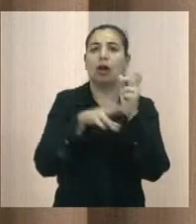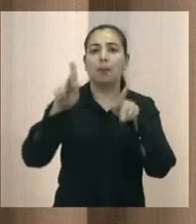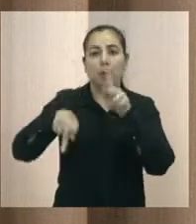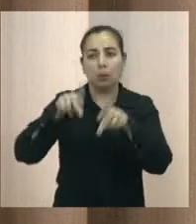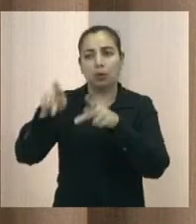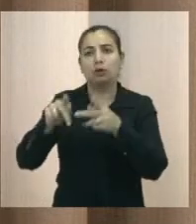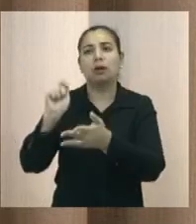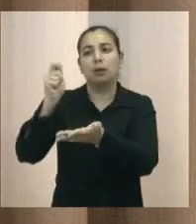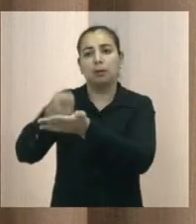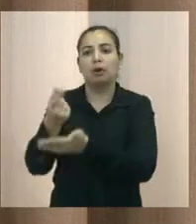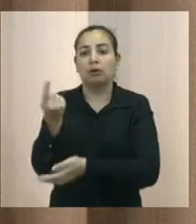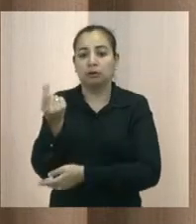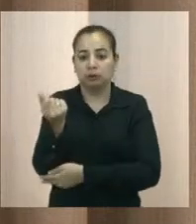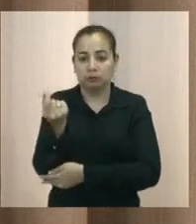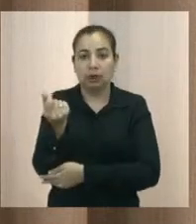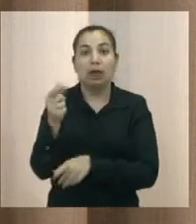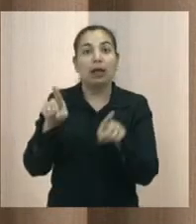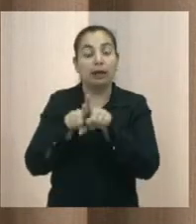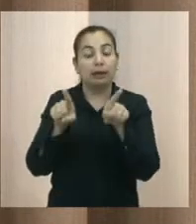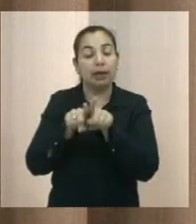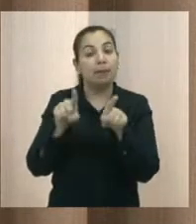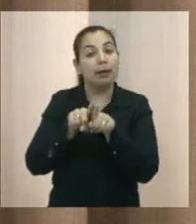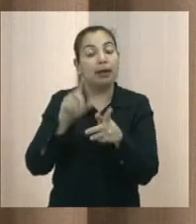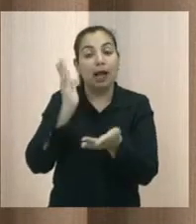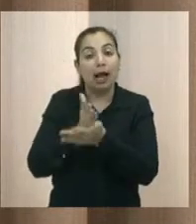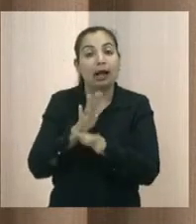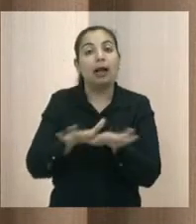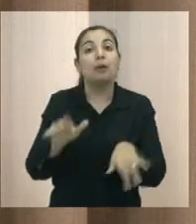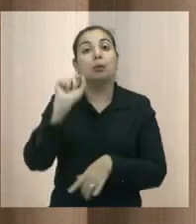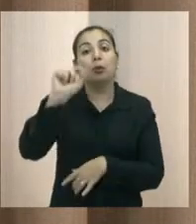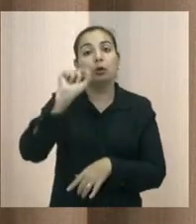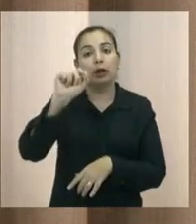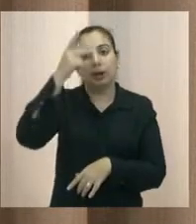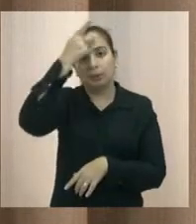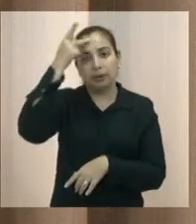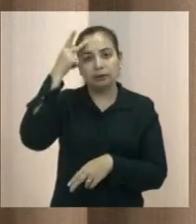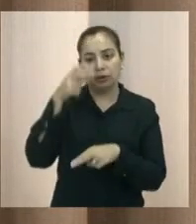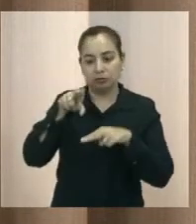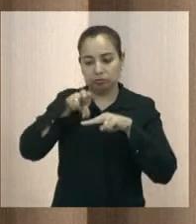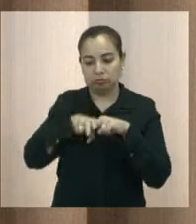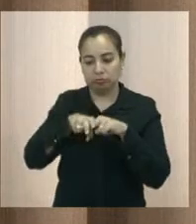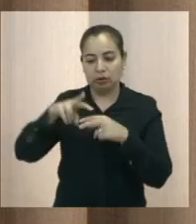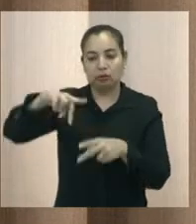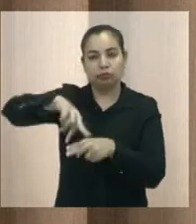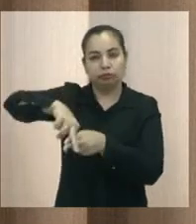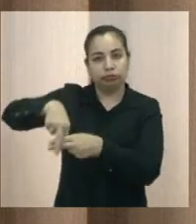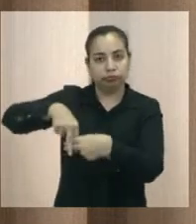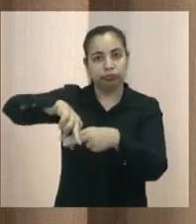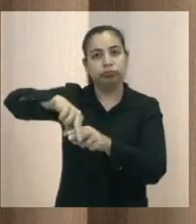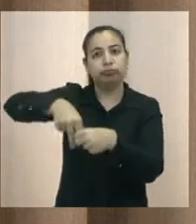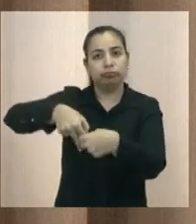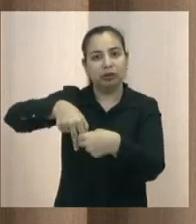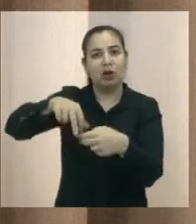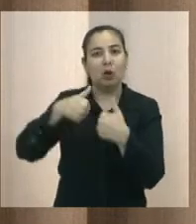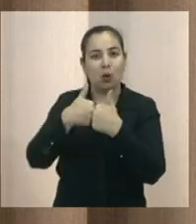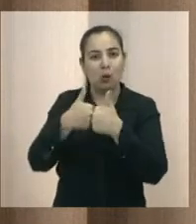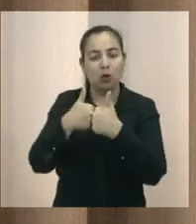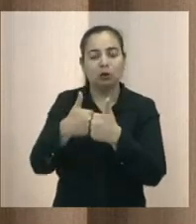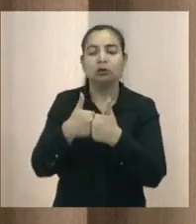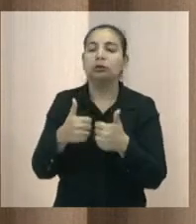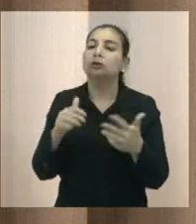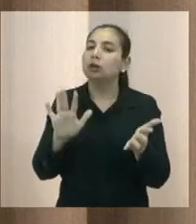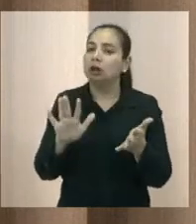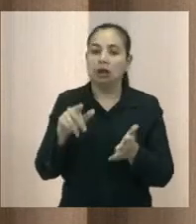cesse a demissão dos cobradores, até porque esses profissionais, eles são previstos na nossa lei municipal como operadores do sistema, não podem